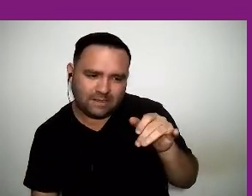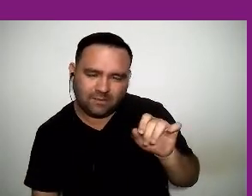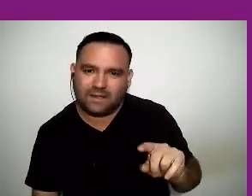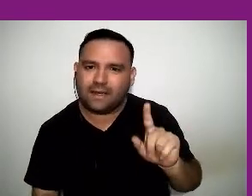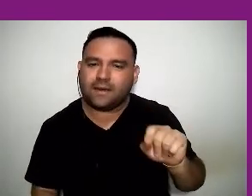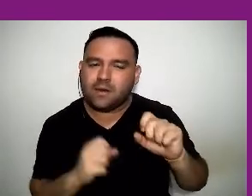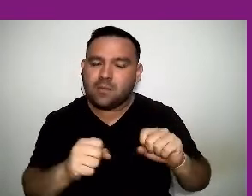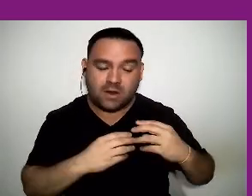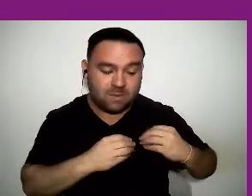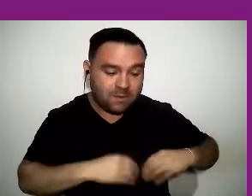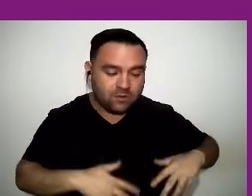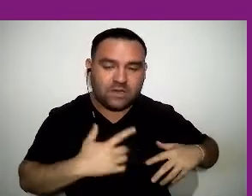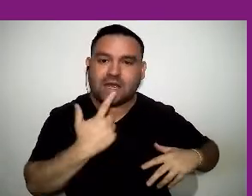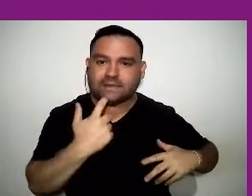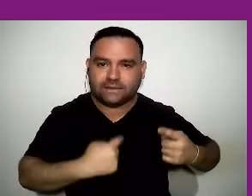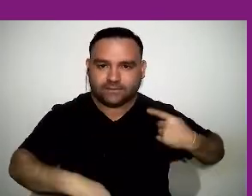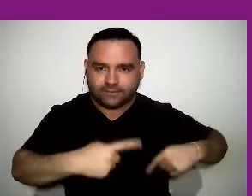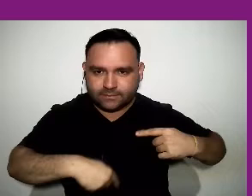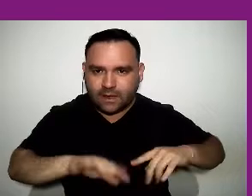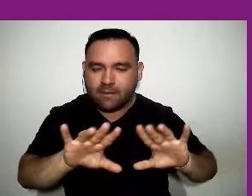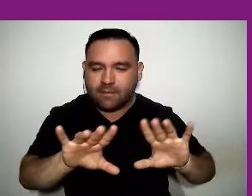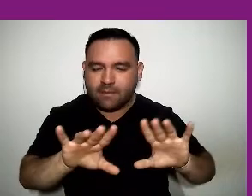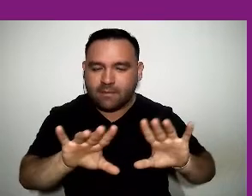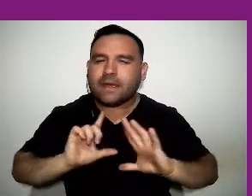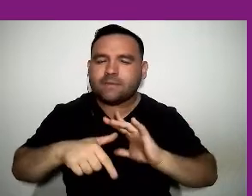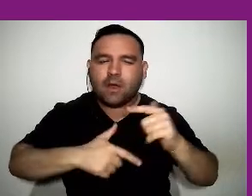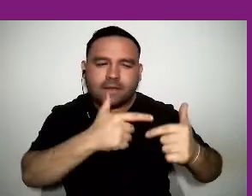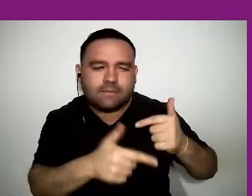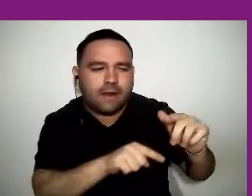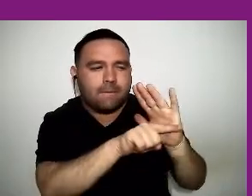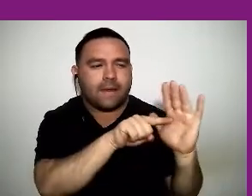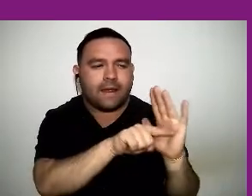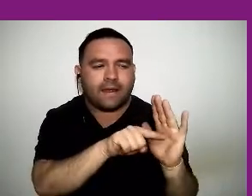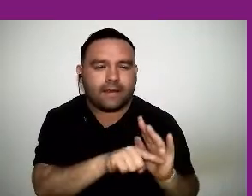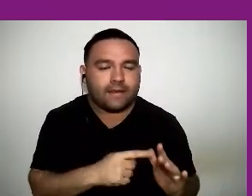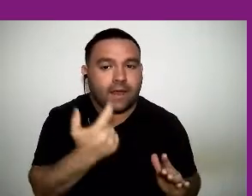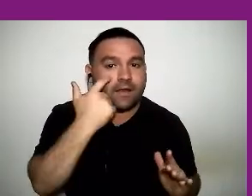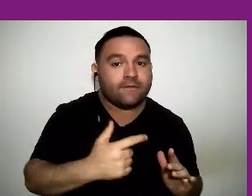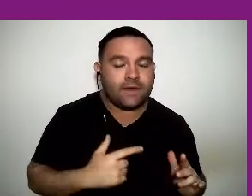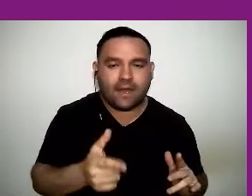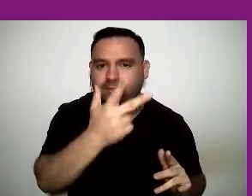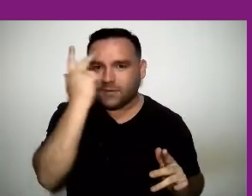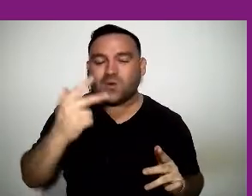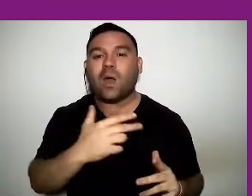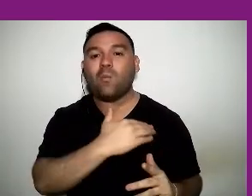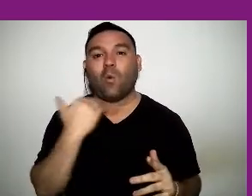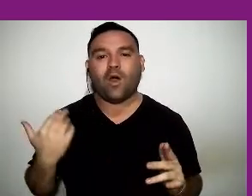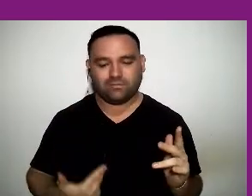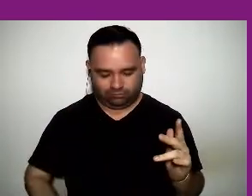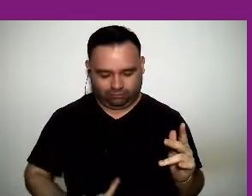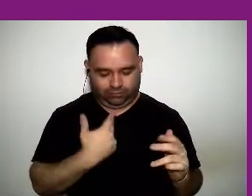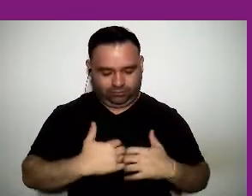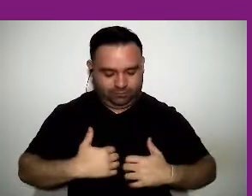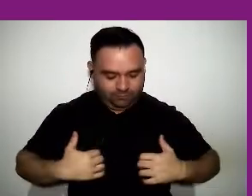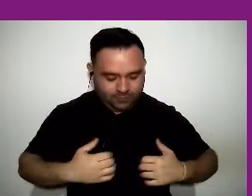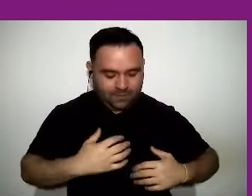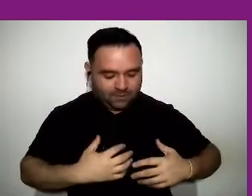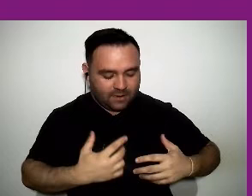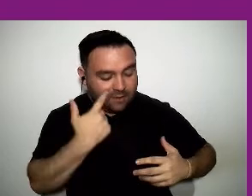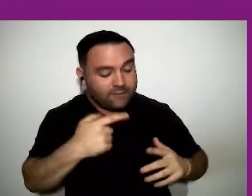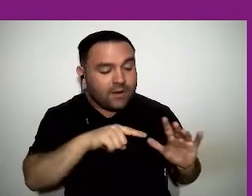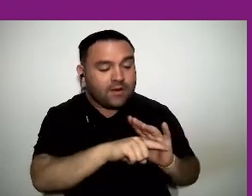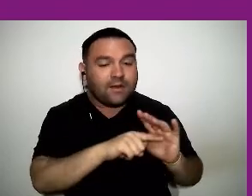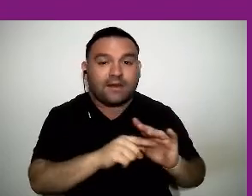lesão isquêmica, mas quando começaram os trabalhos vendo as autópsias desses pacientes, viram a presença